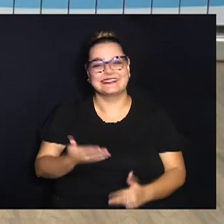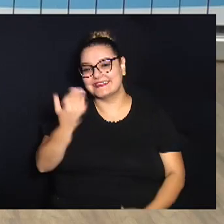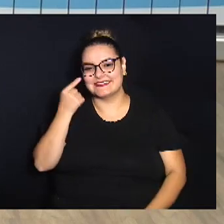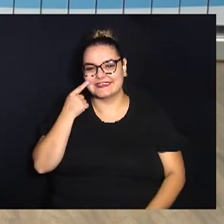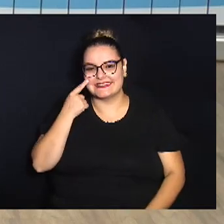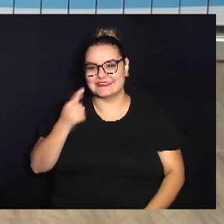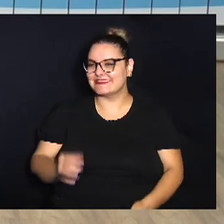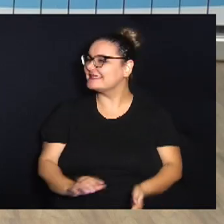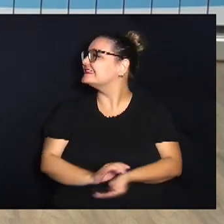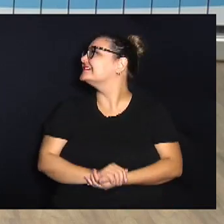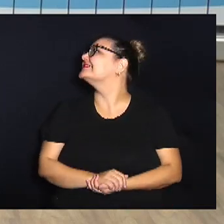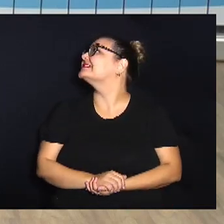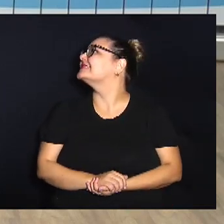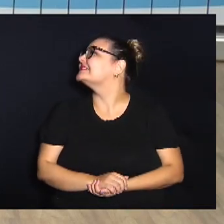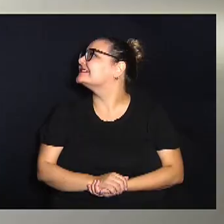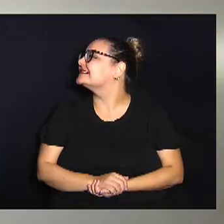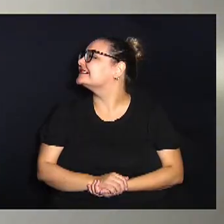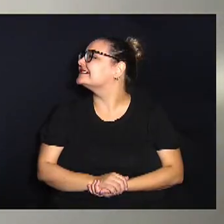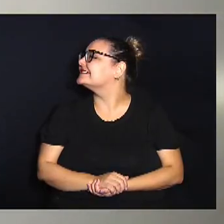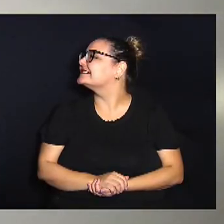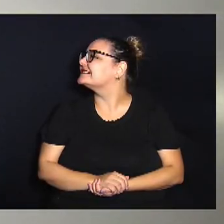conferir?